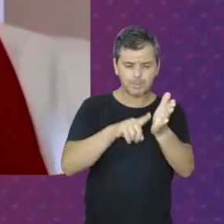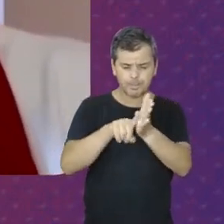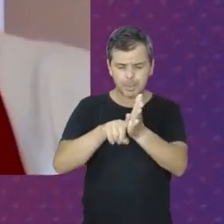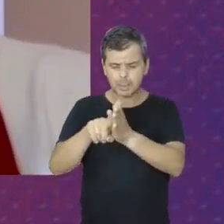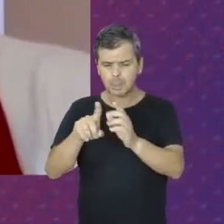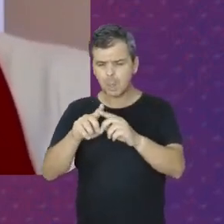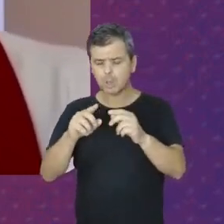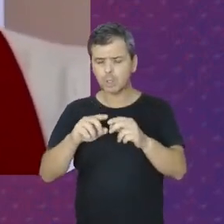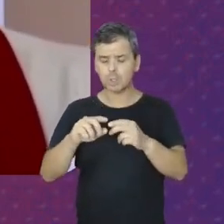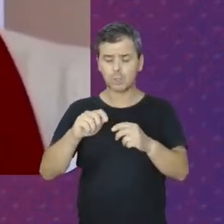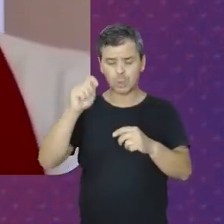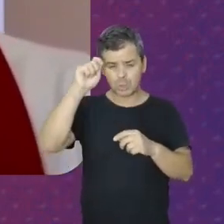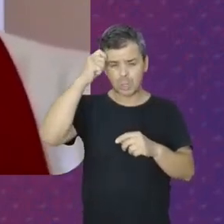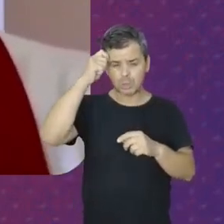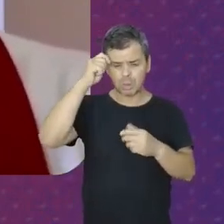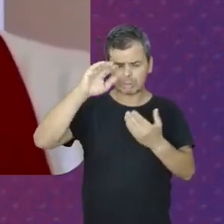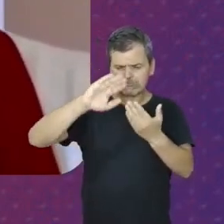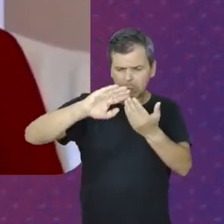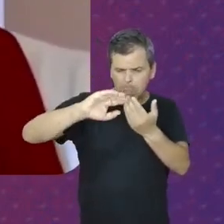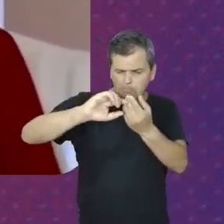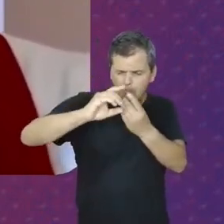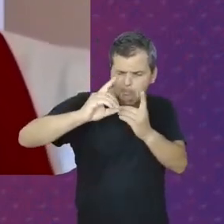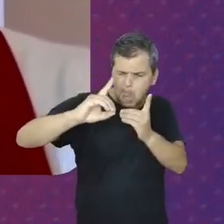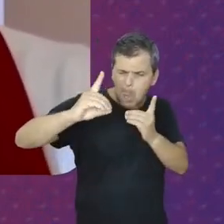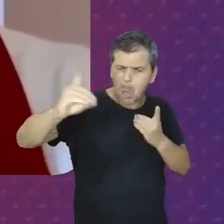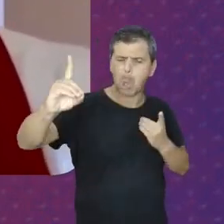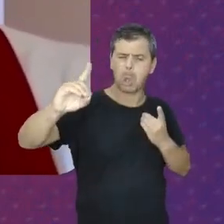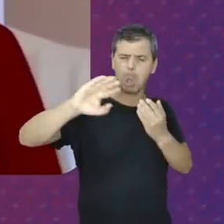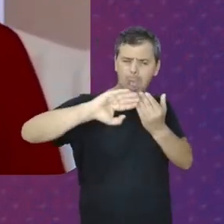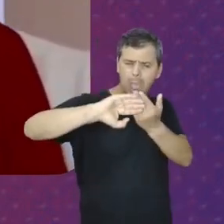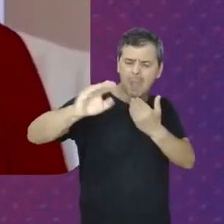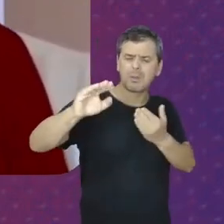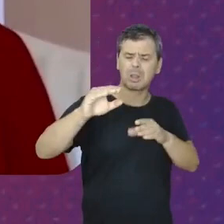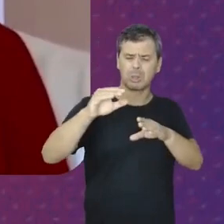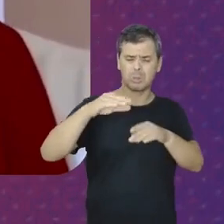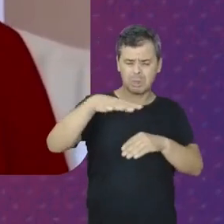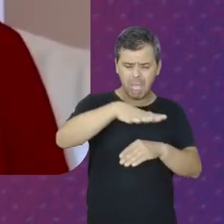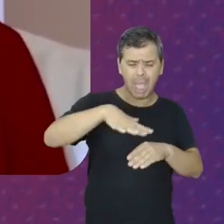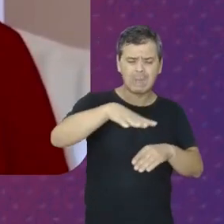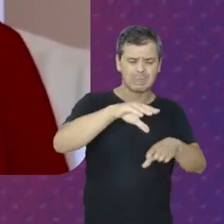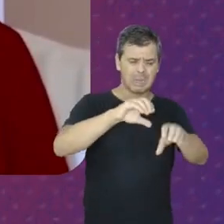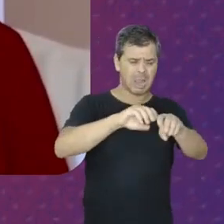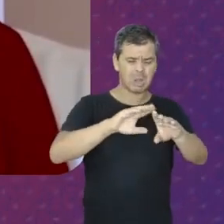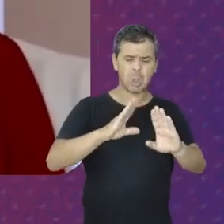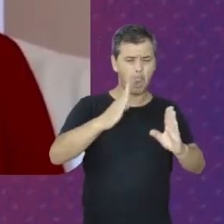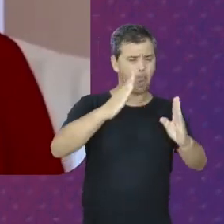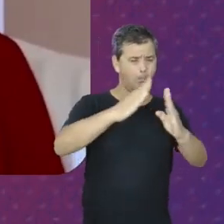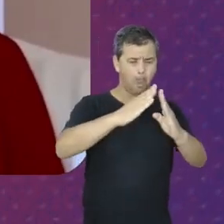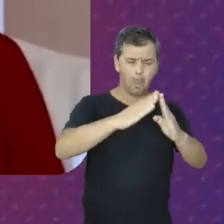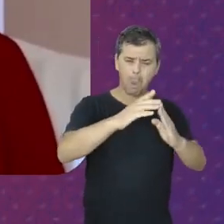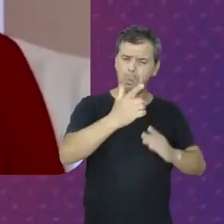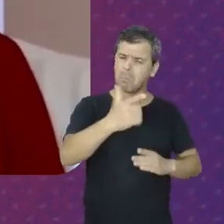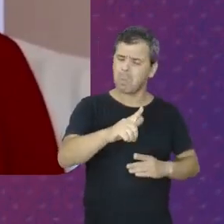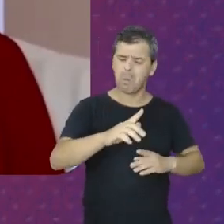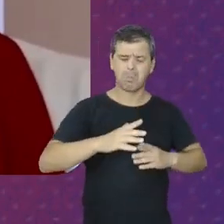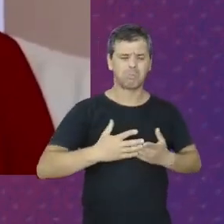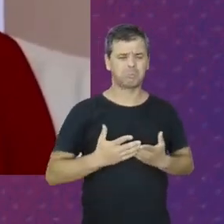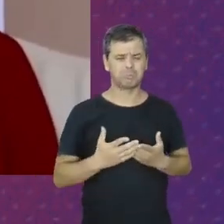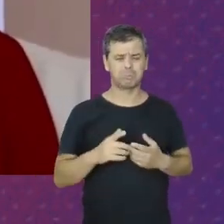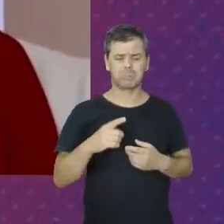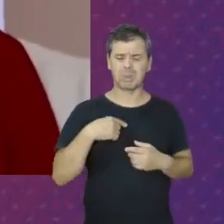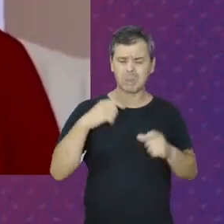estão longe, afastados, expulsos da educação, que não moram, que